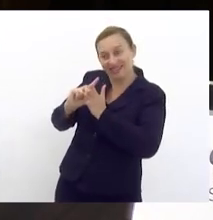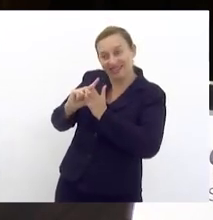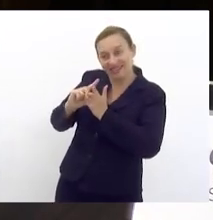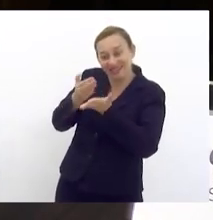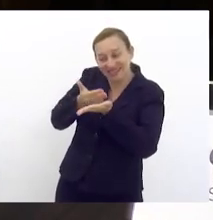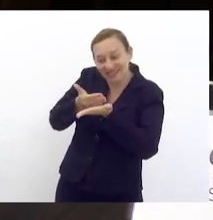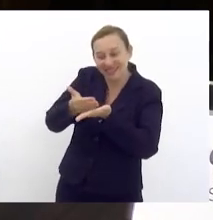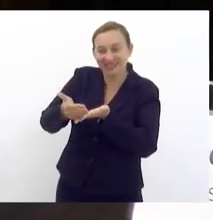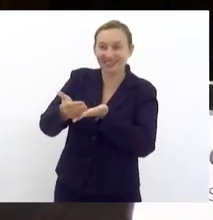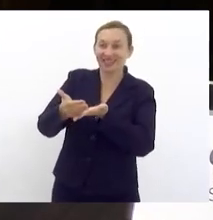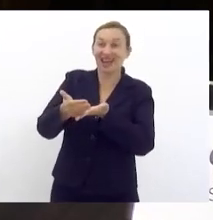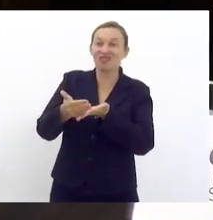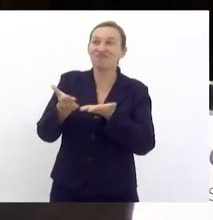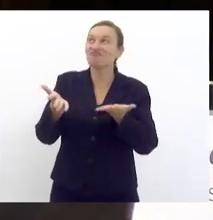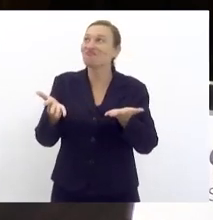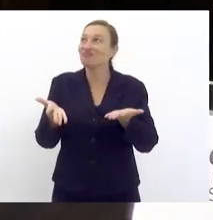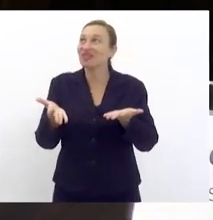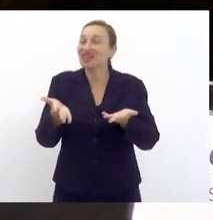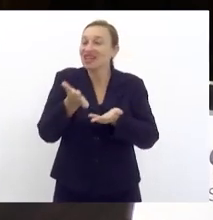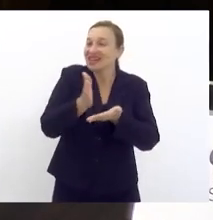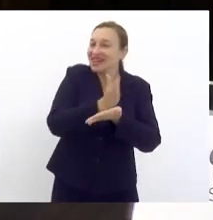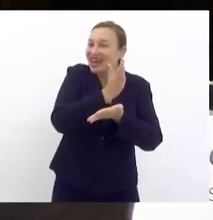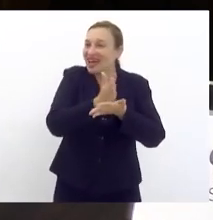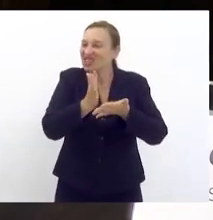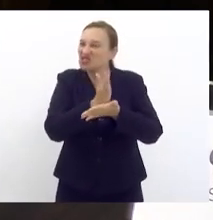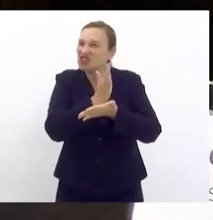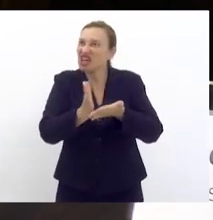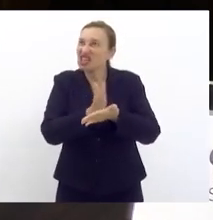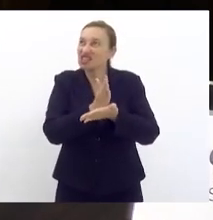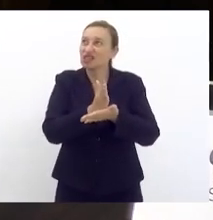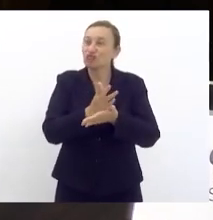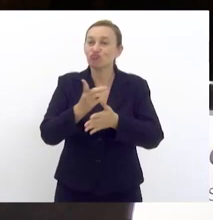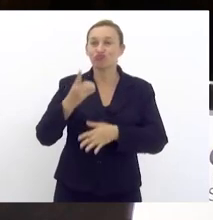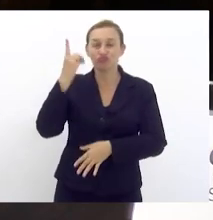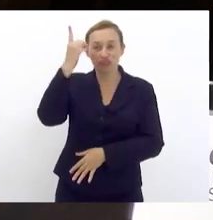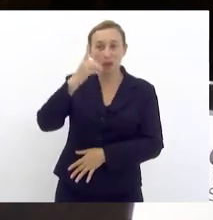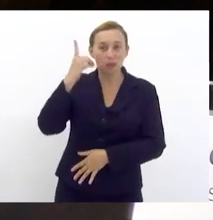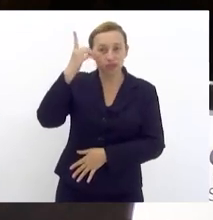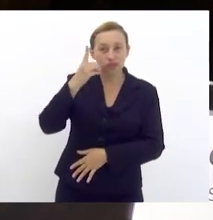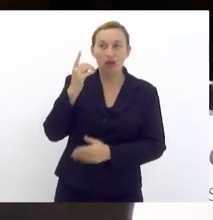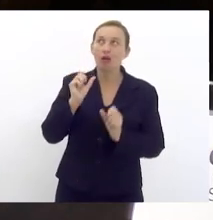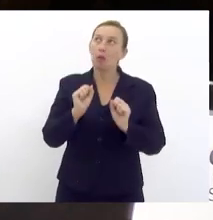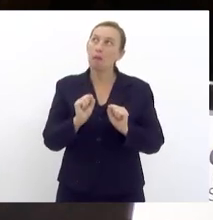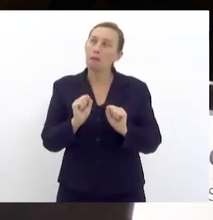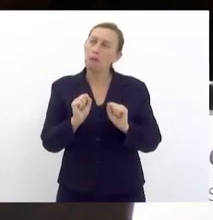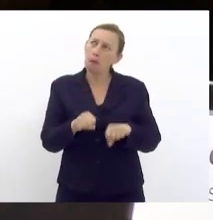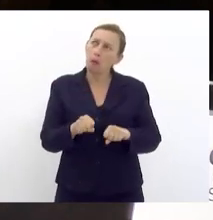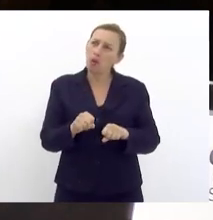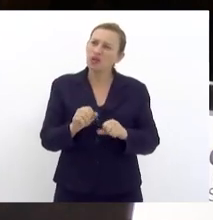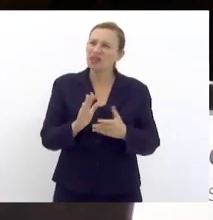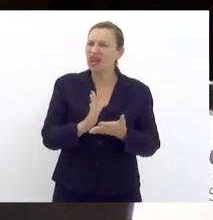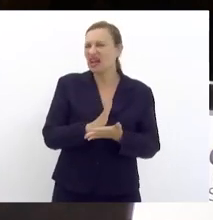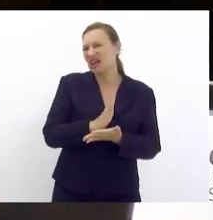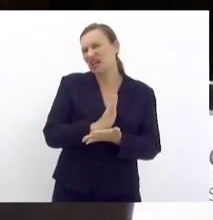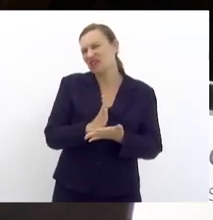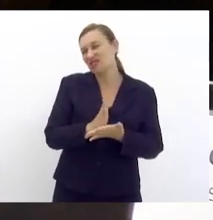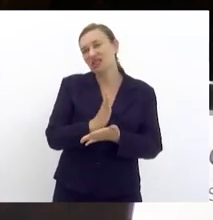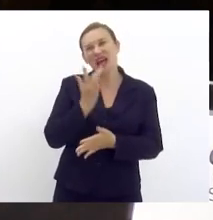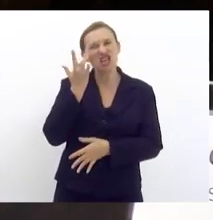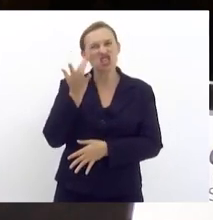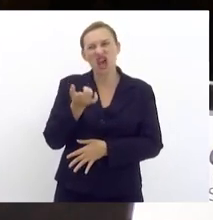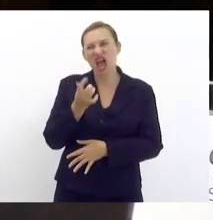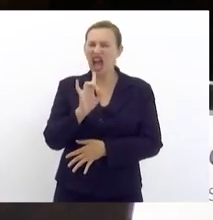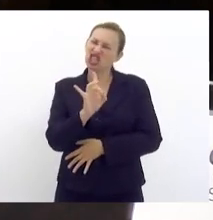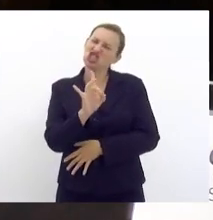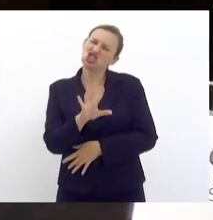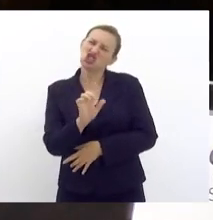da cerimônia que muitas vezes o parlamentar pode talvez achar que é só